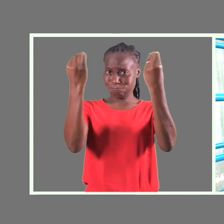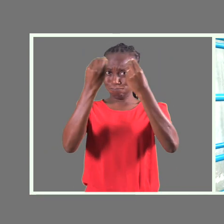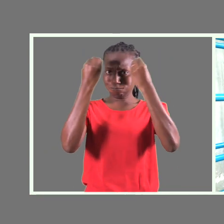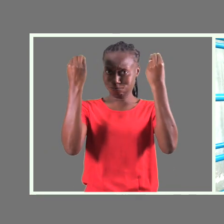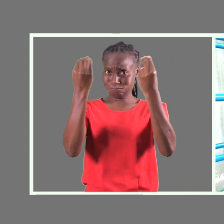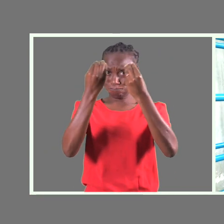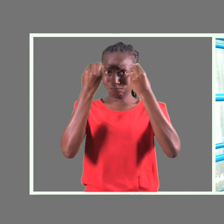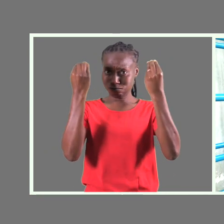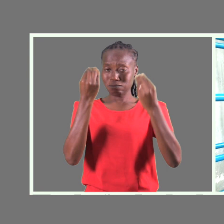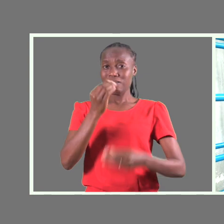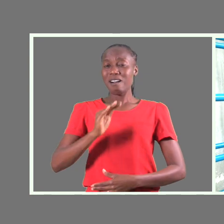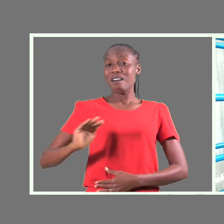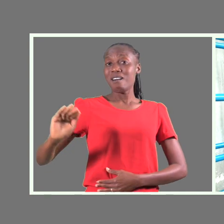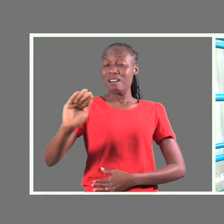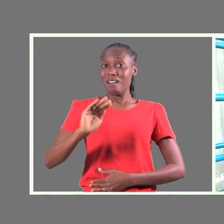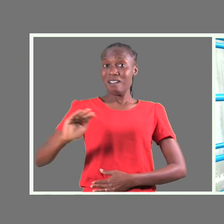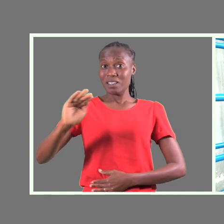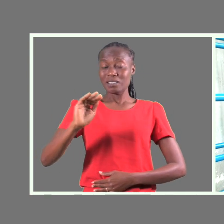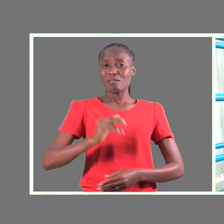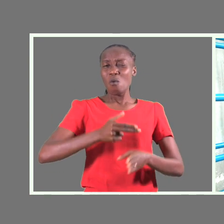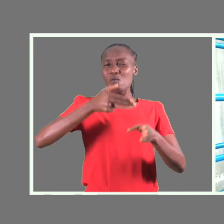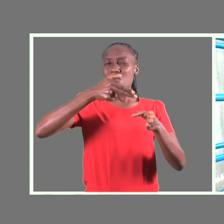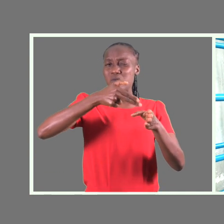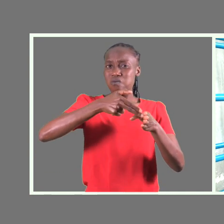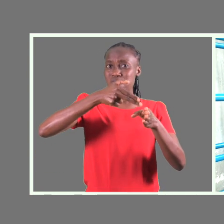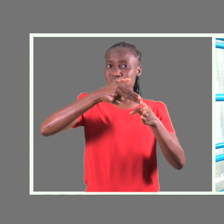na área da serrelaria.